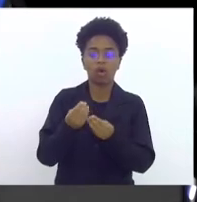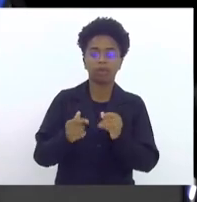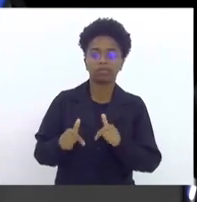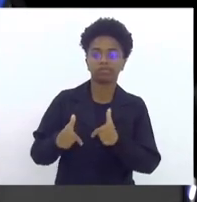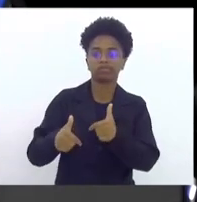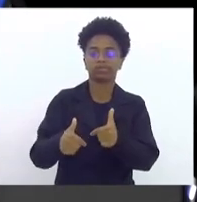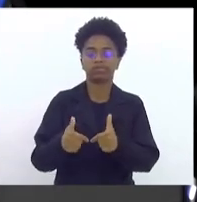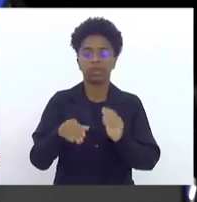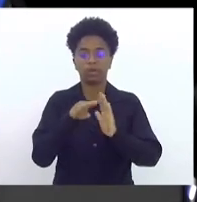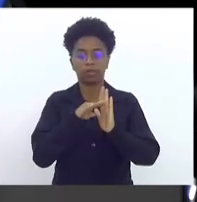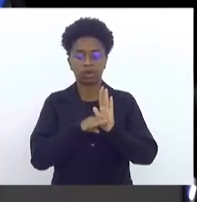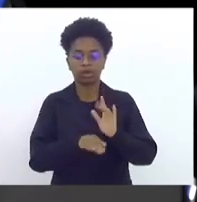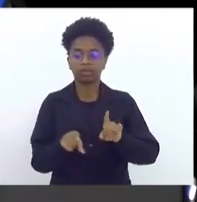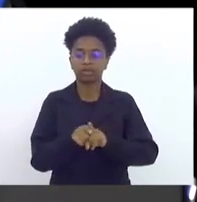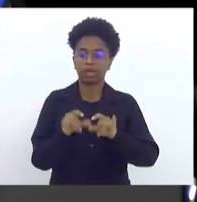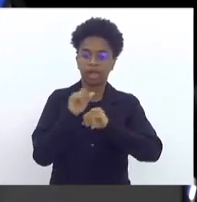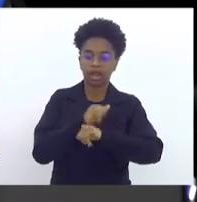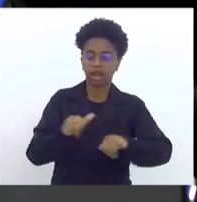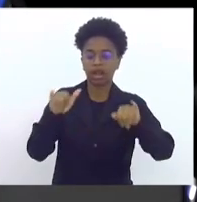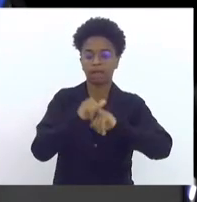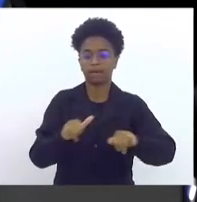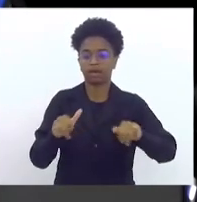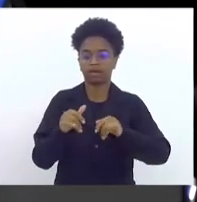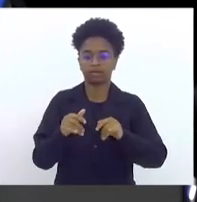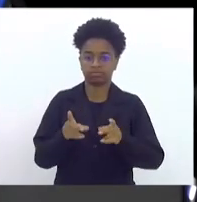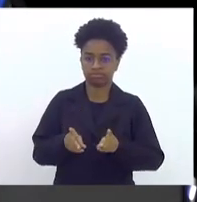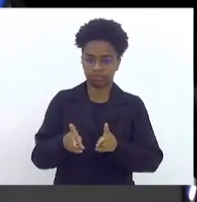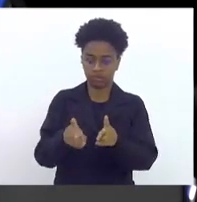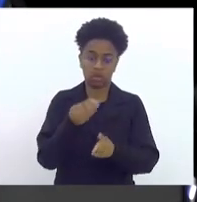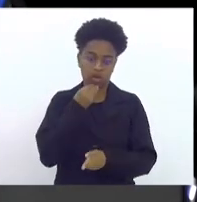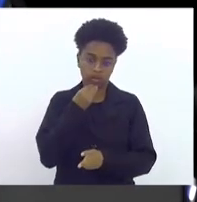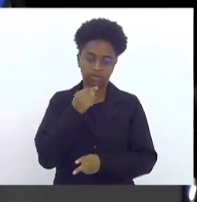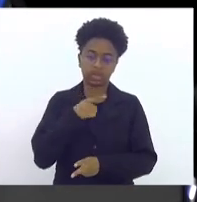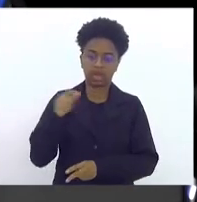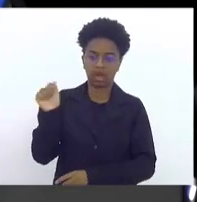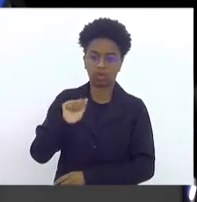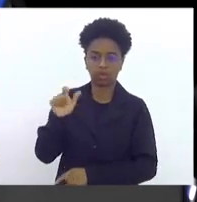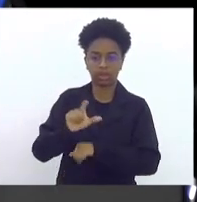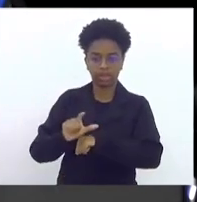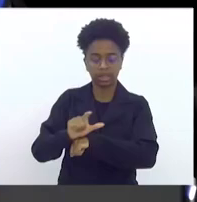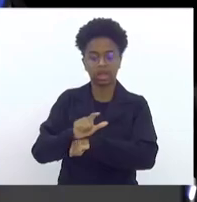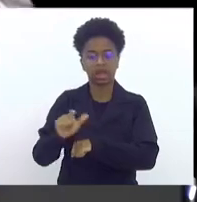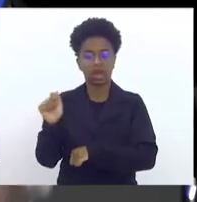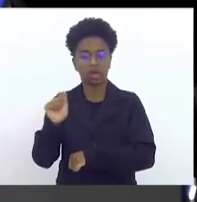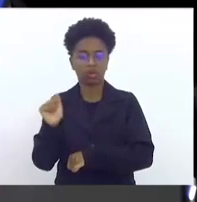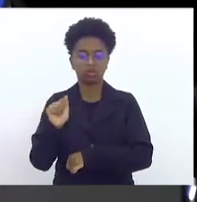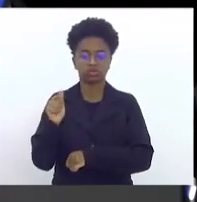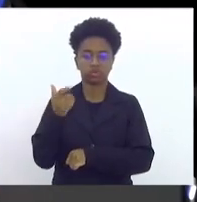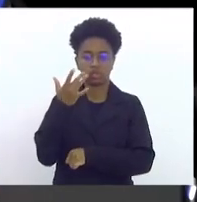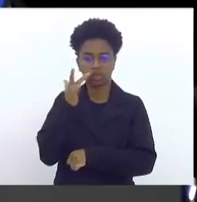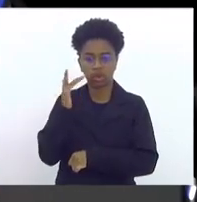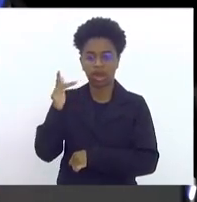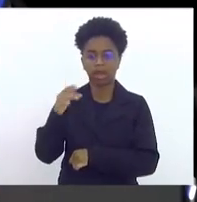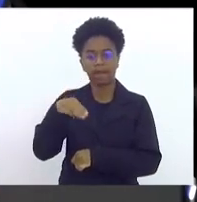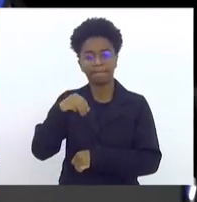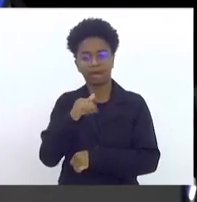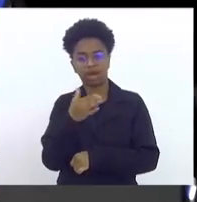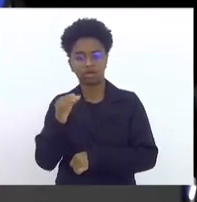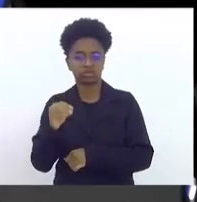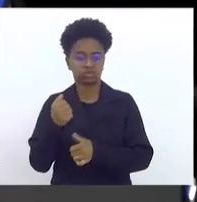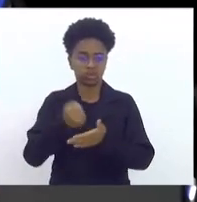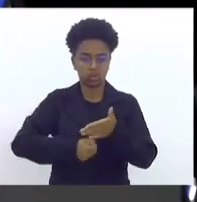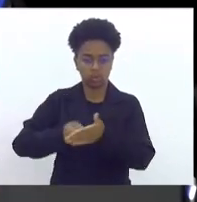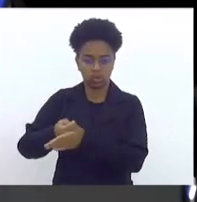programa de uma possível campanha permanente óbvio que temos o agosto lilás gosta Dourado maço de lutas